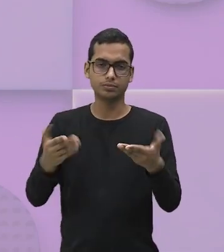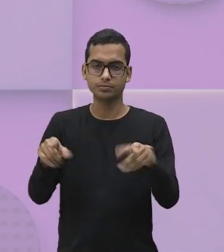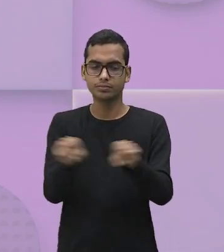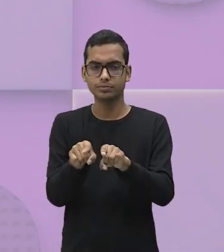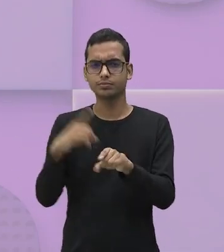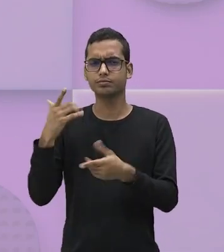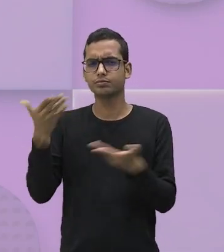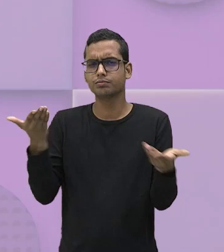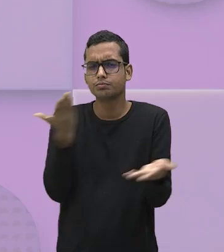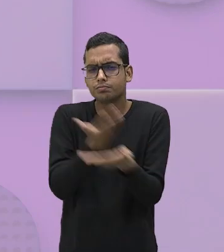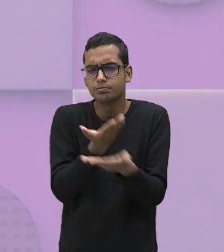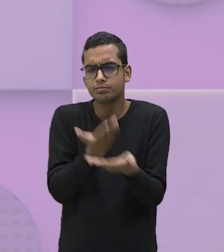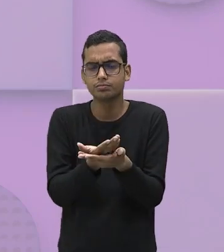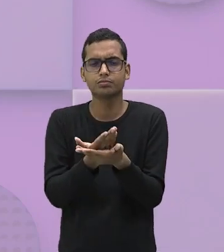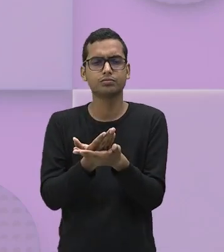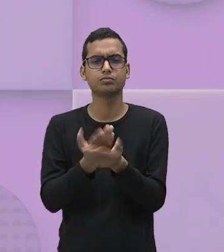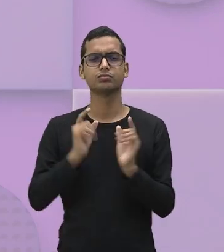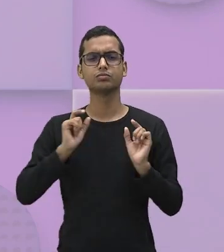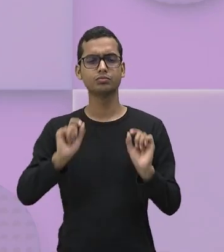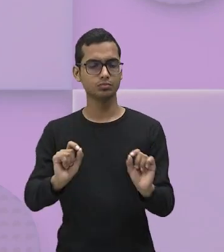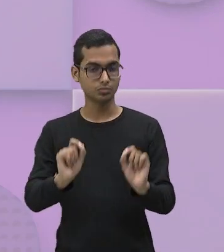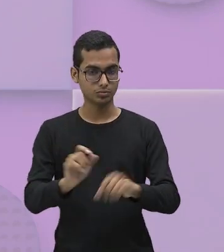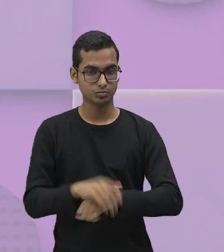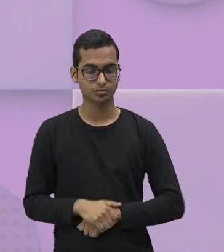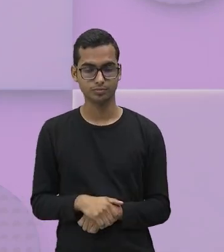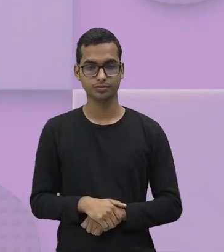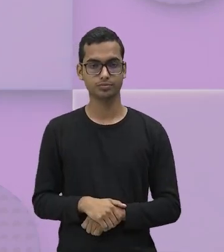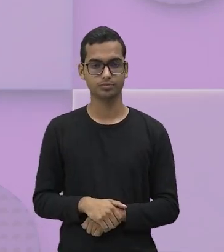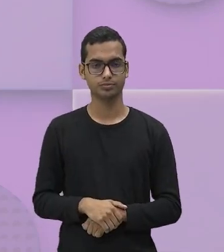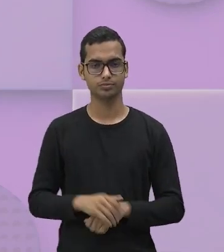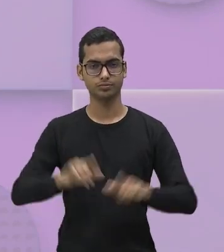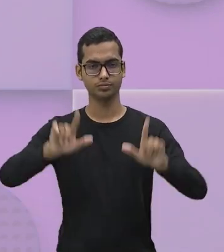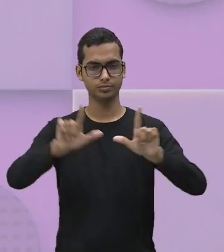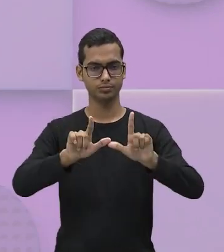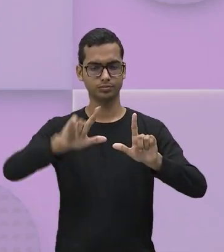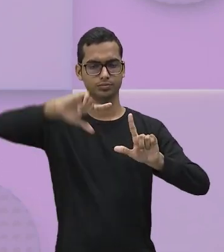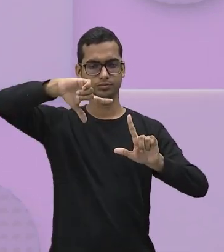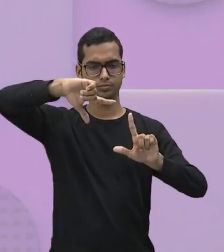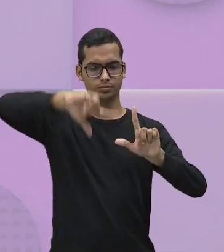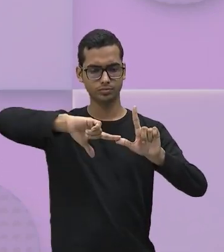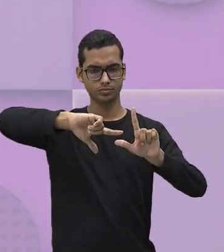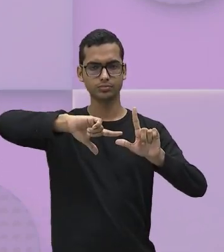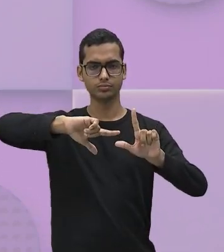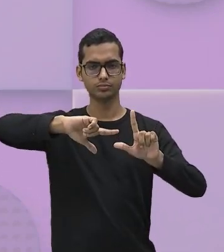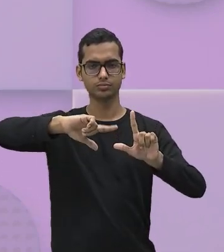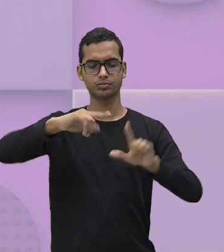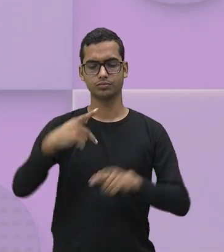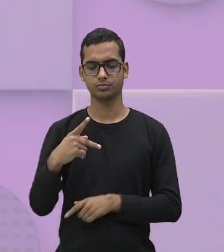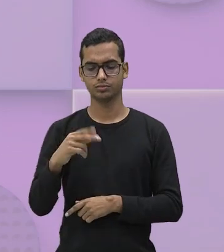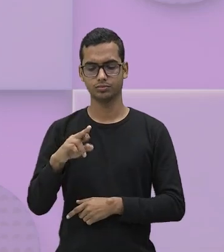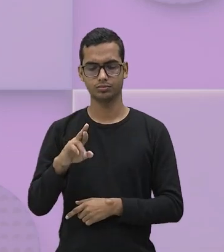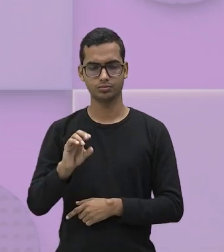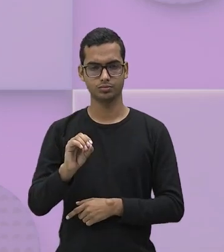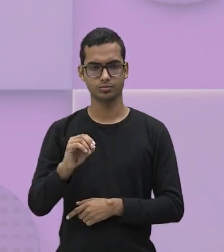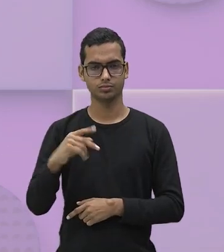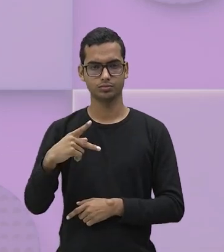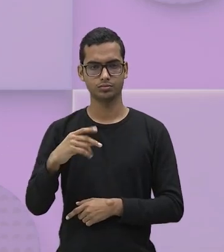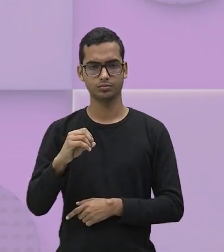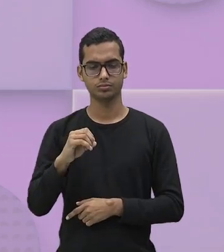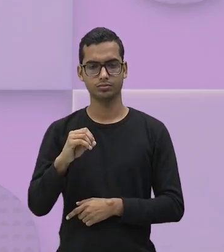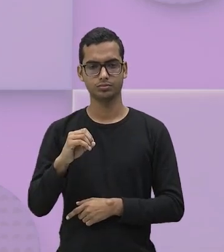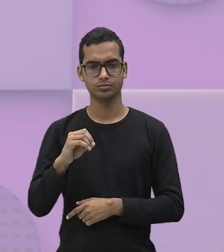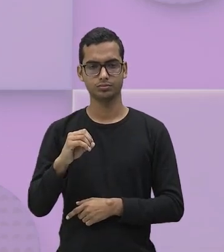ideia agora da proporcionalidade, o teorema da proporcionalidade. Mas para isso, nós vamos ter que recordar alguns